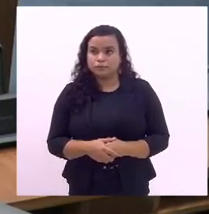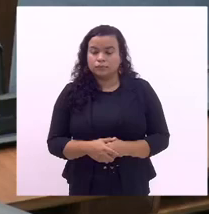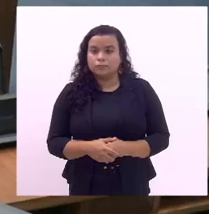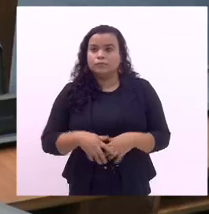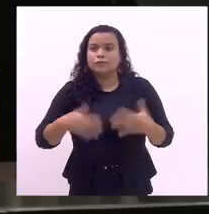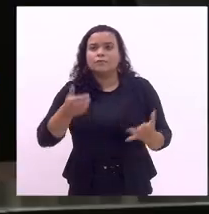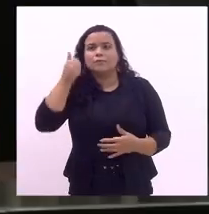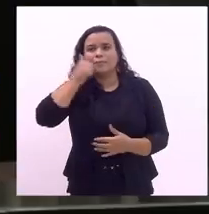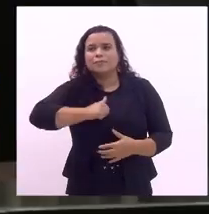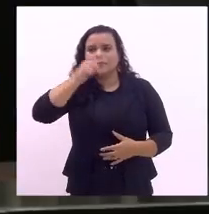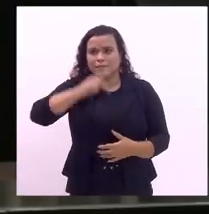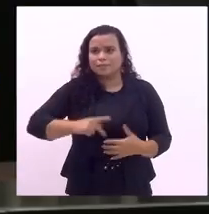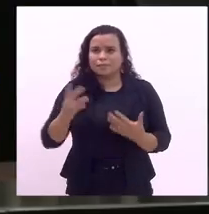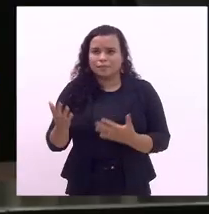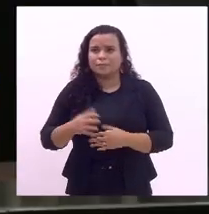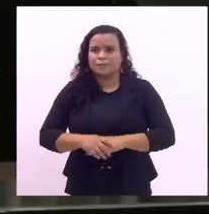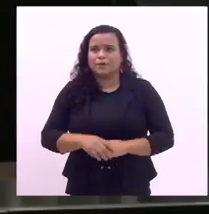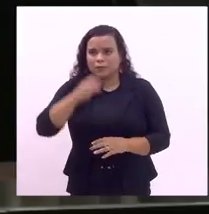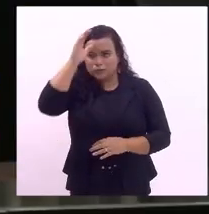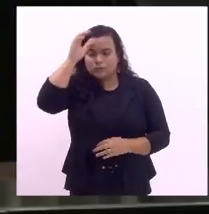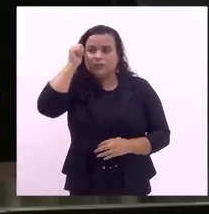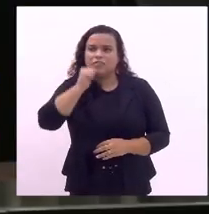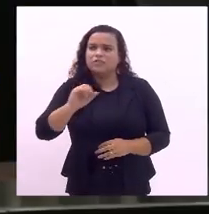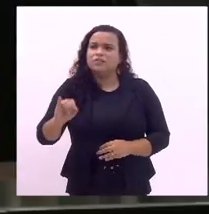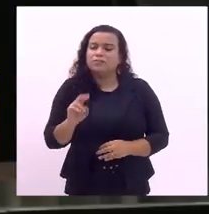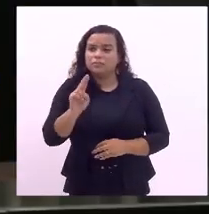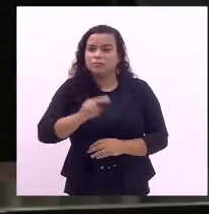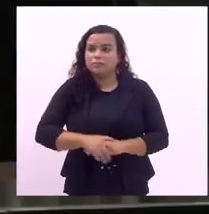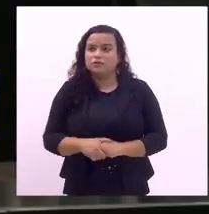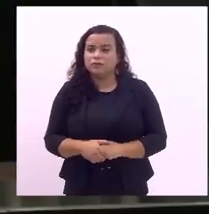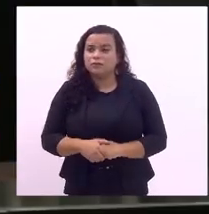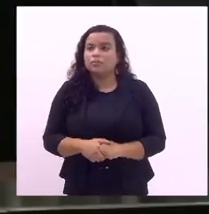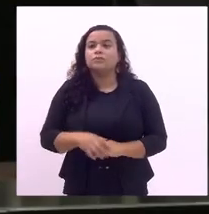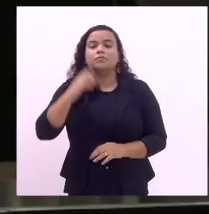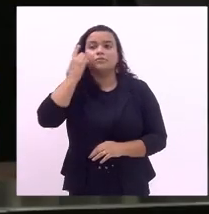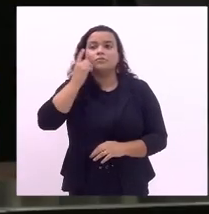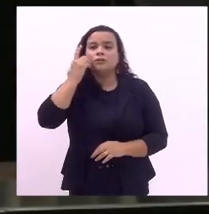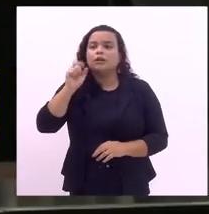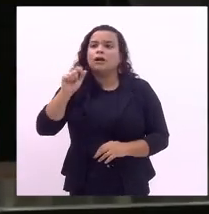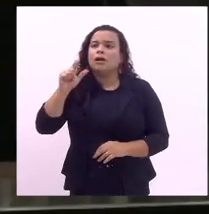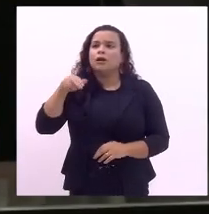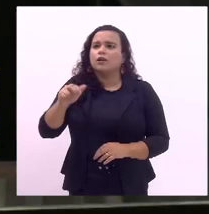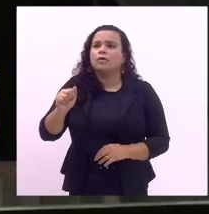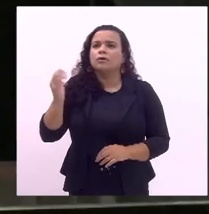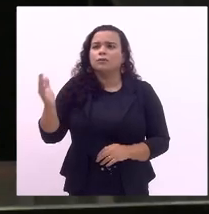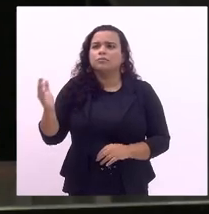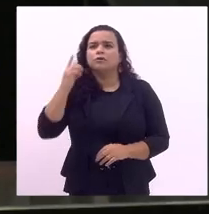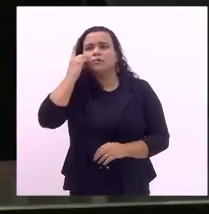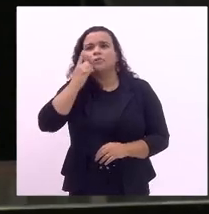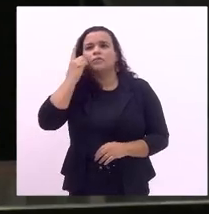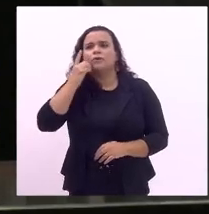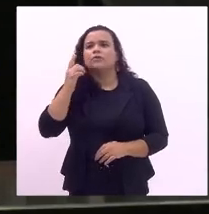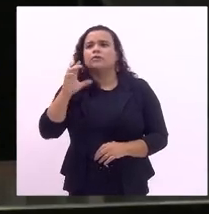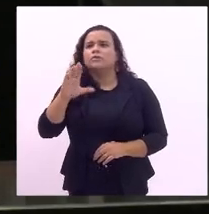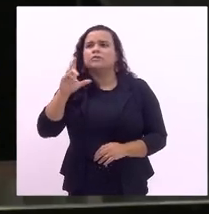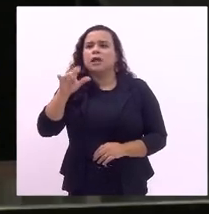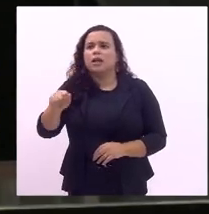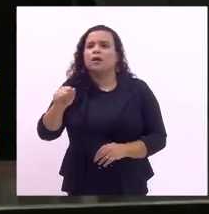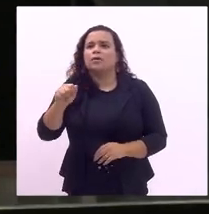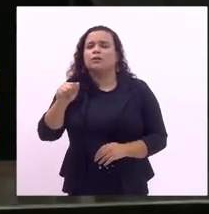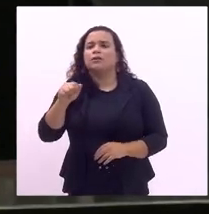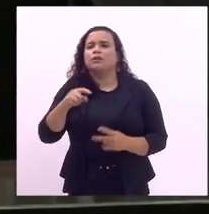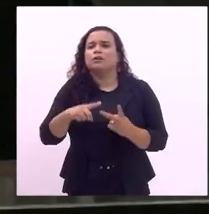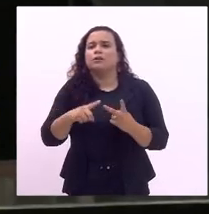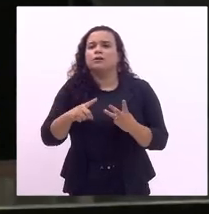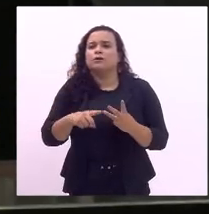Senhora presidente, tia Ju, deputada Alana Passos, deputada Célia Jordão, deputado